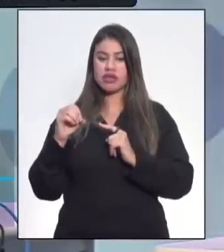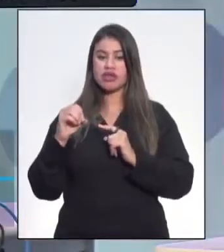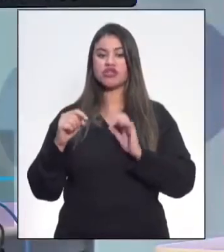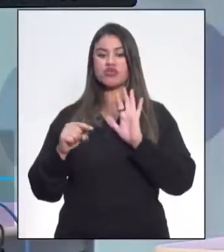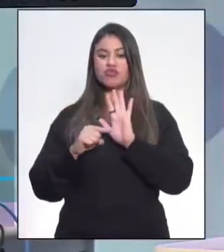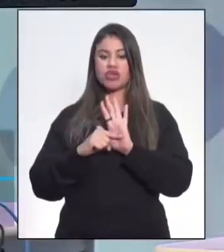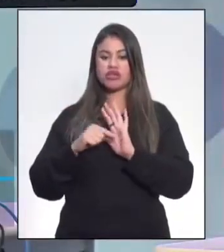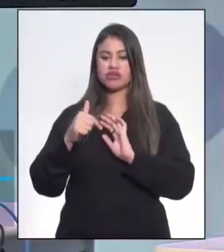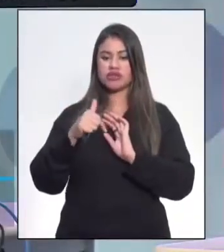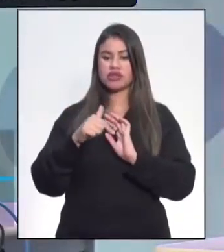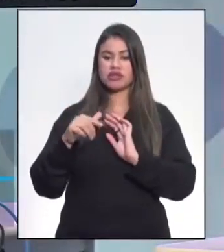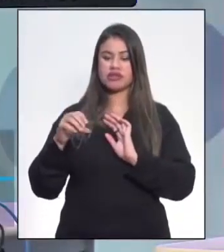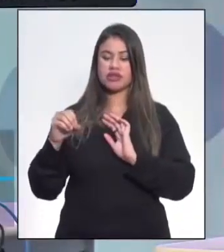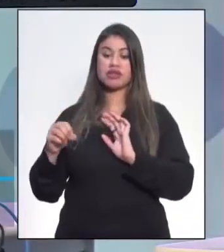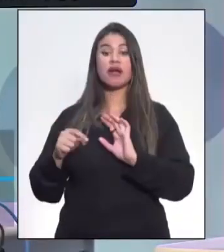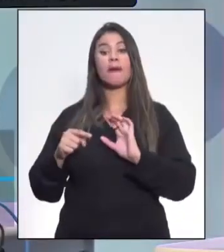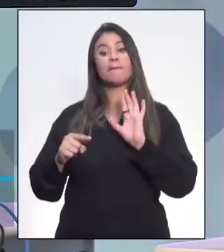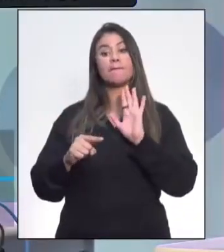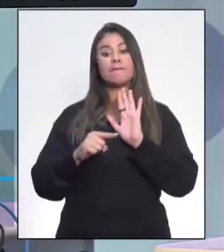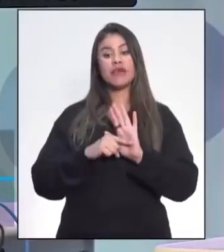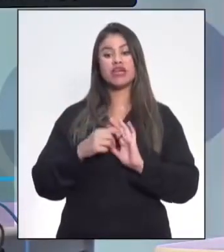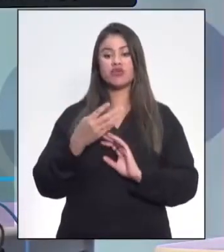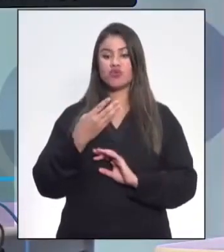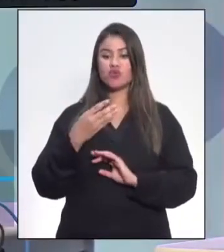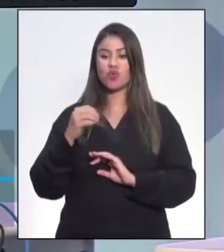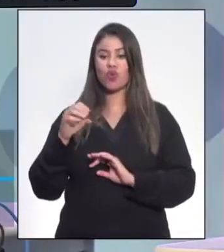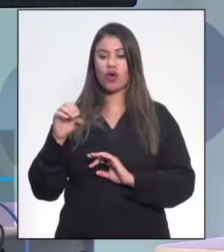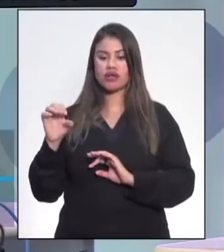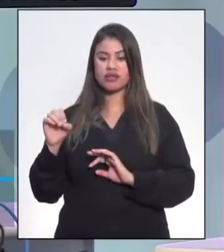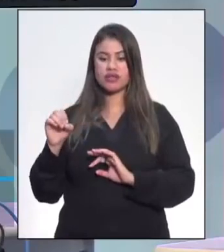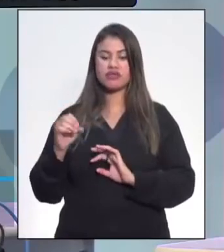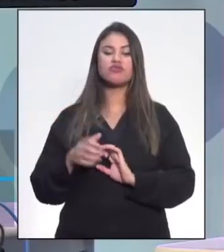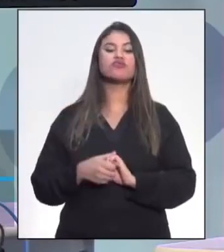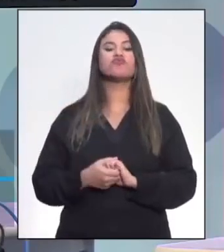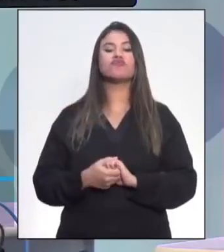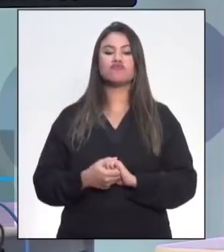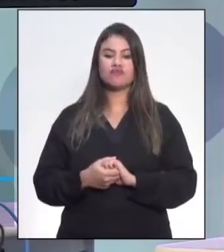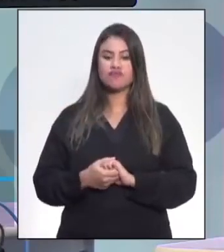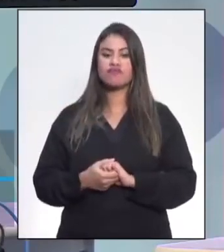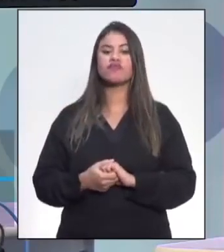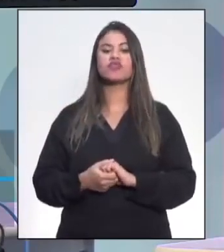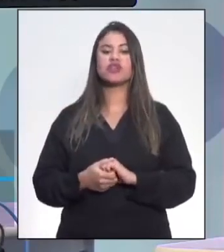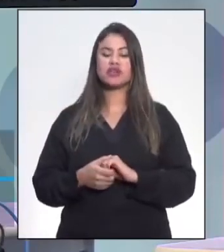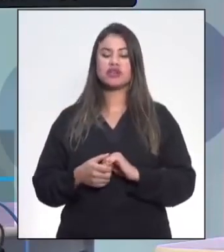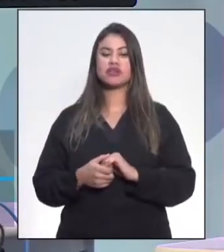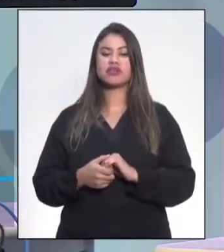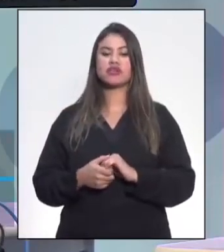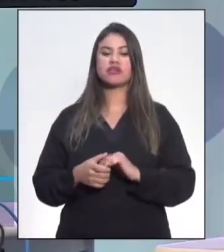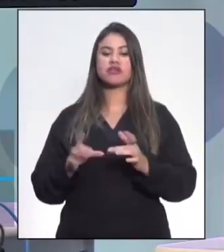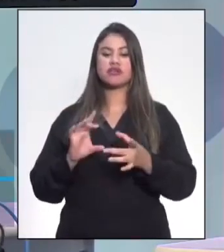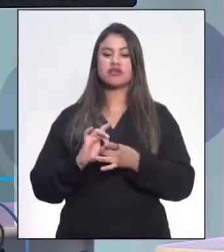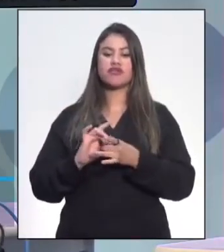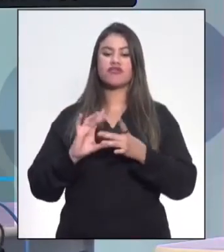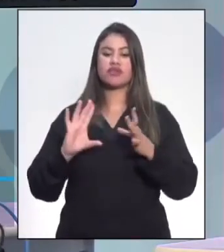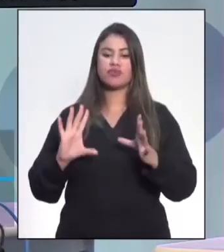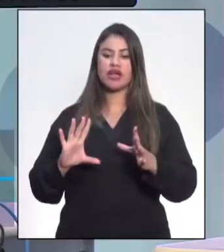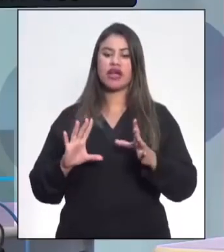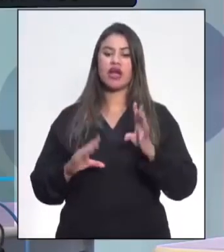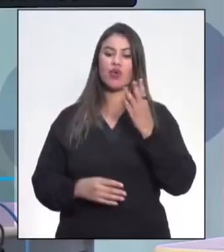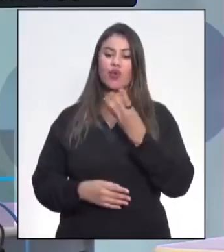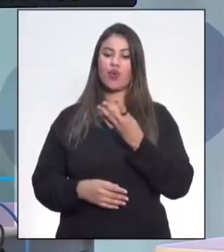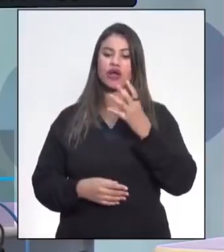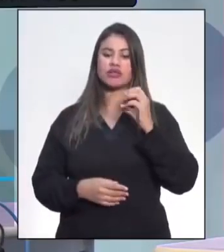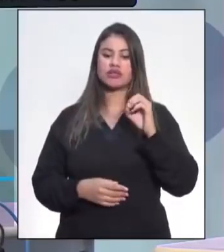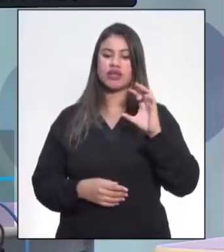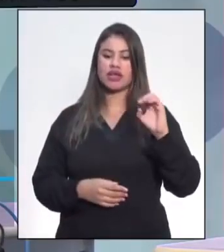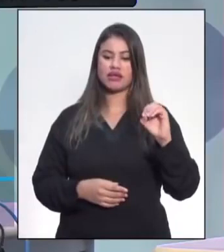dar menos 400 quilocalorias. Então, ele vai liberar, no geral, liberar 400 quilocalorias.